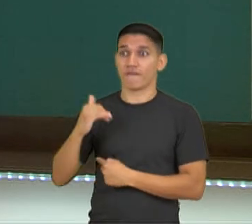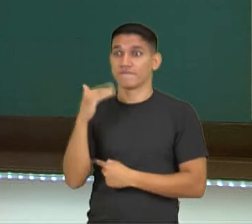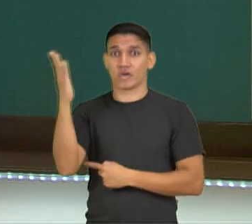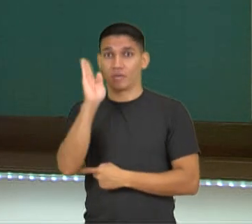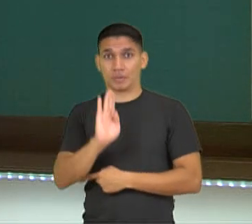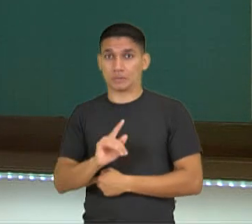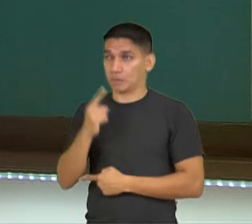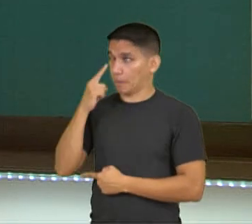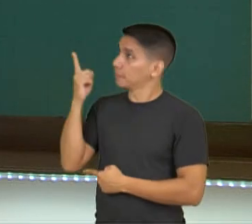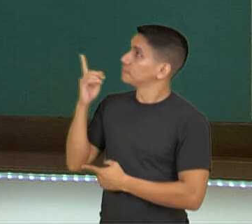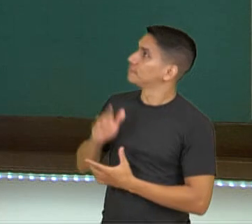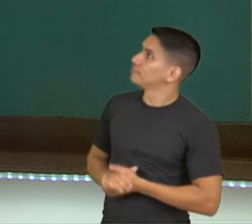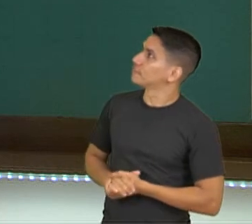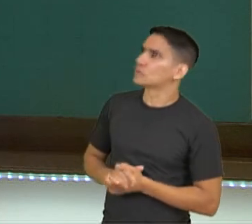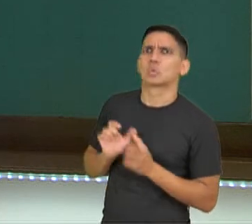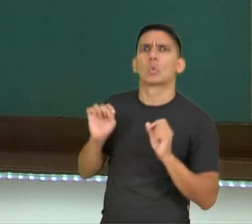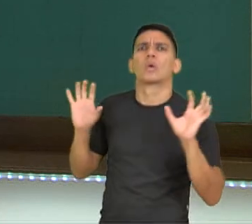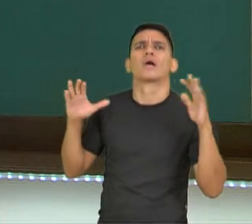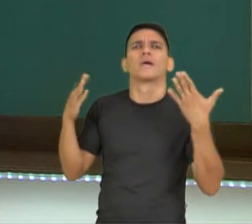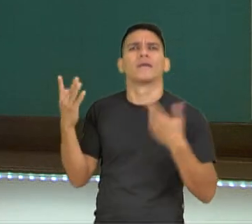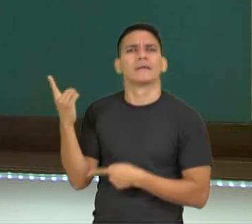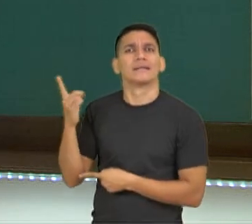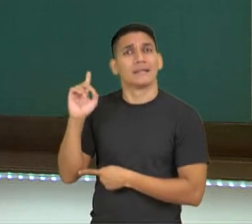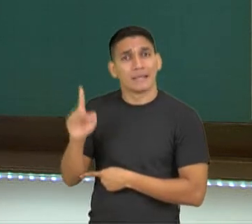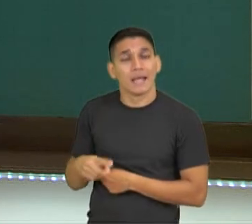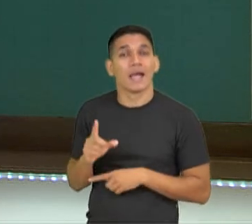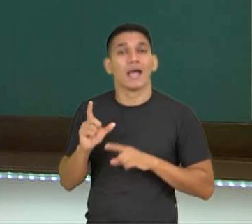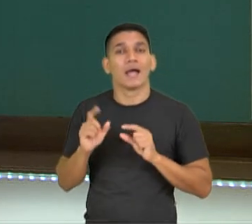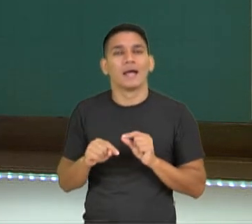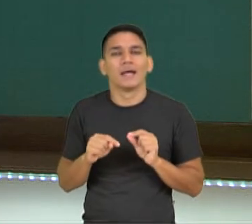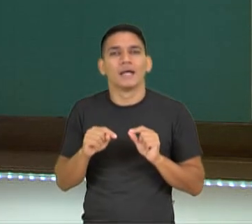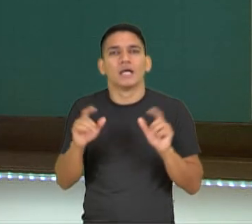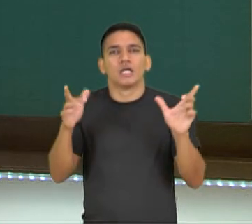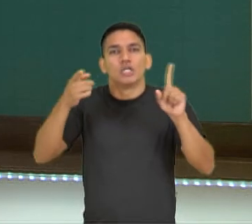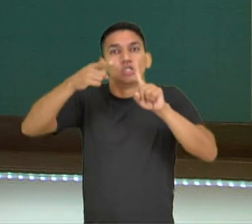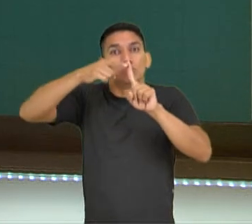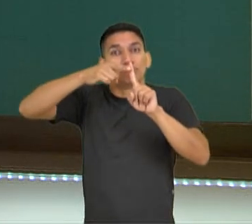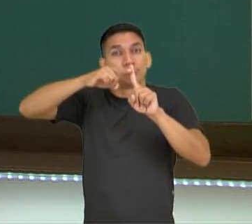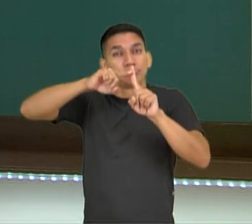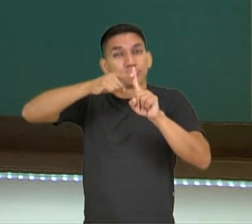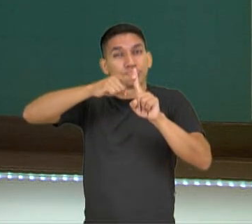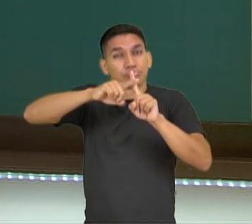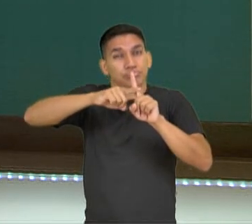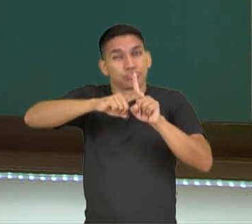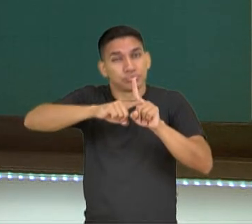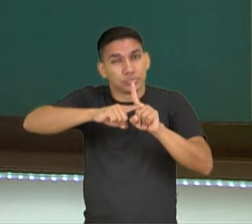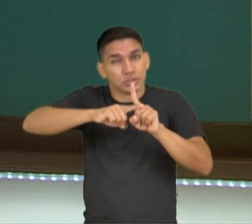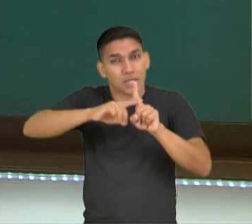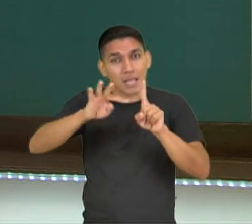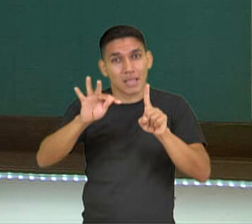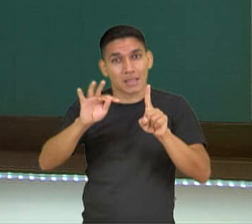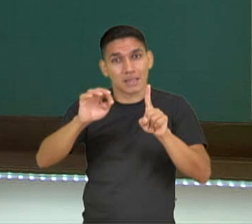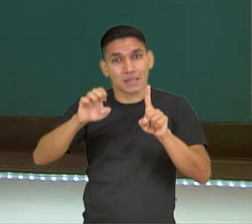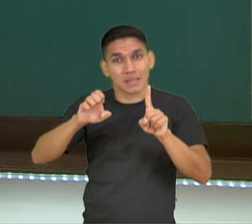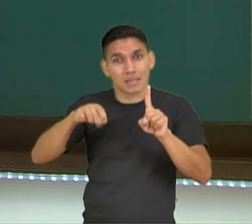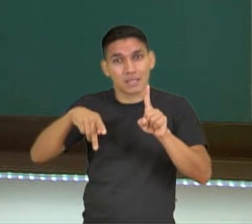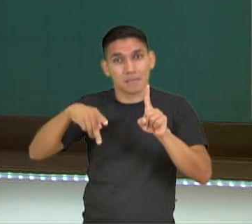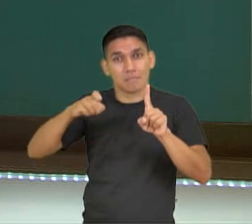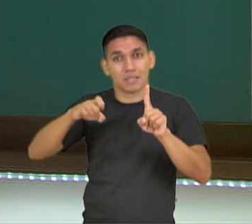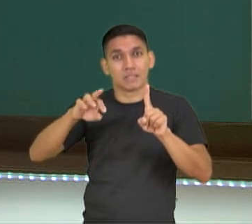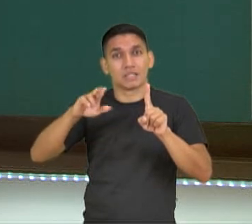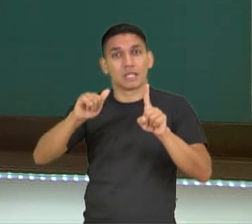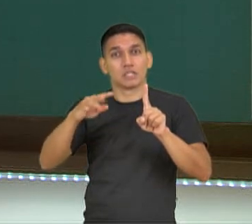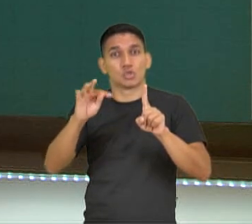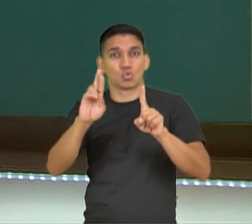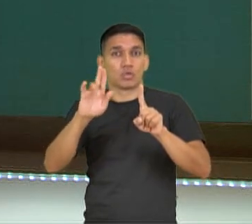Brasil. Então vejam, o que acontece? Nós temos uma diminuição muito brusca de temperatura, né?